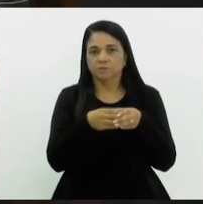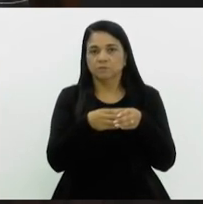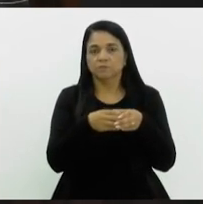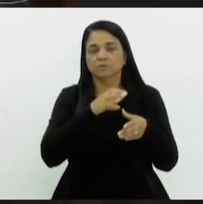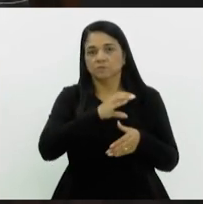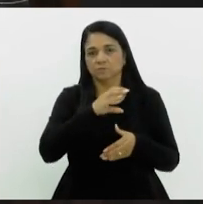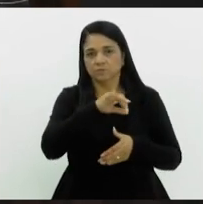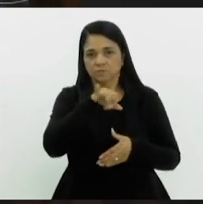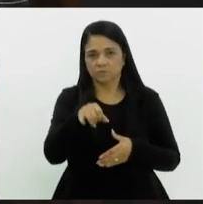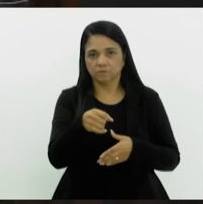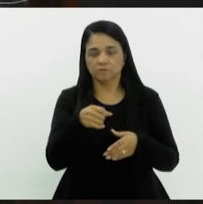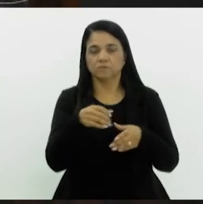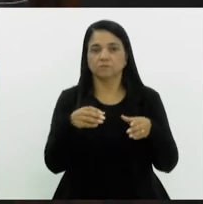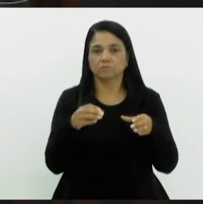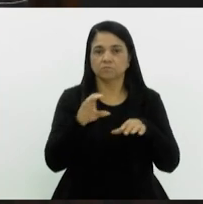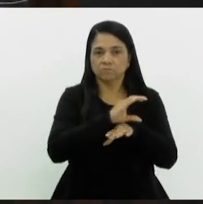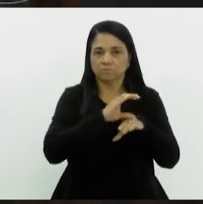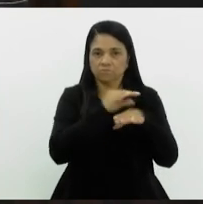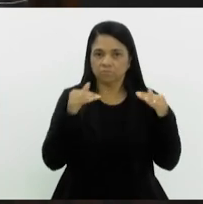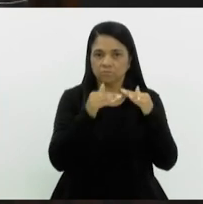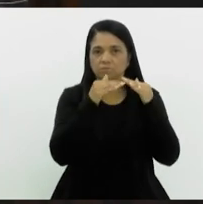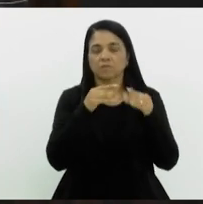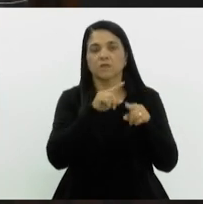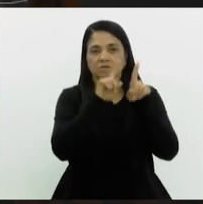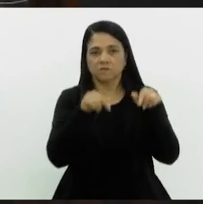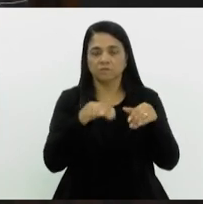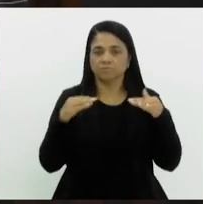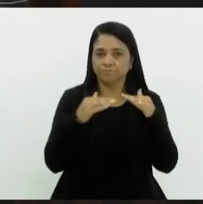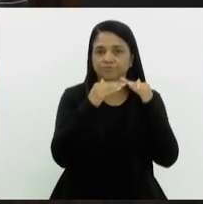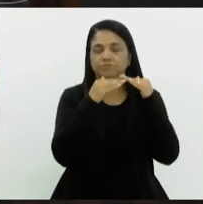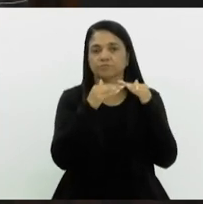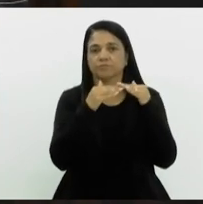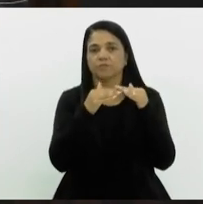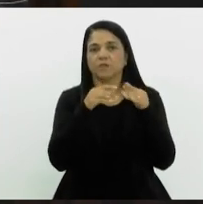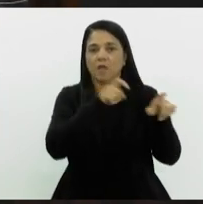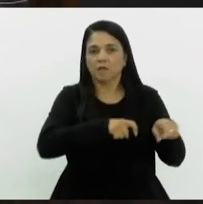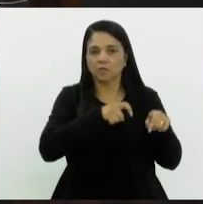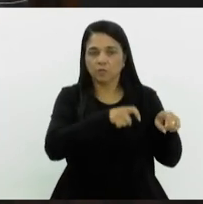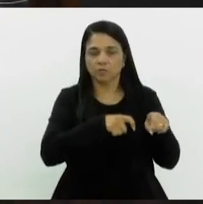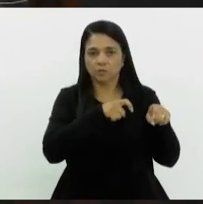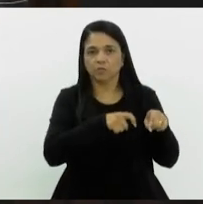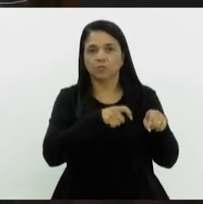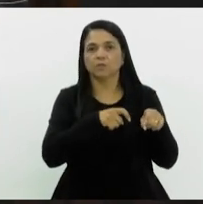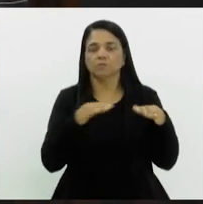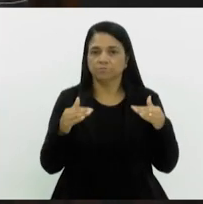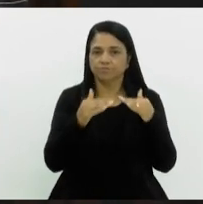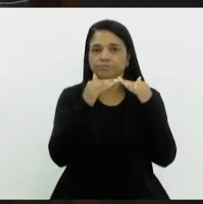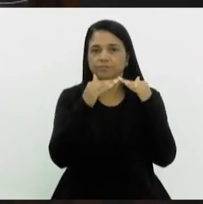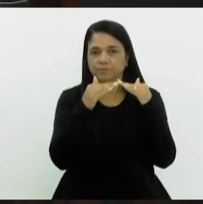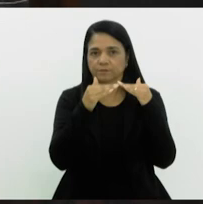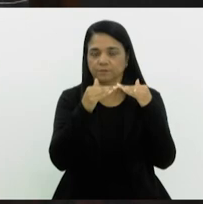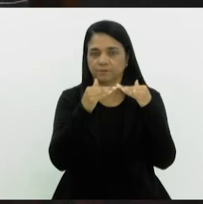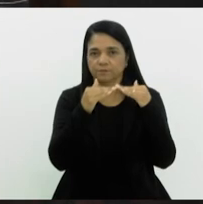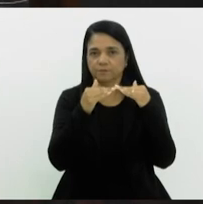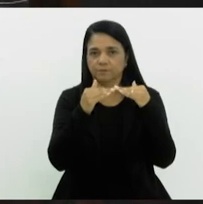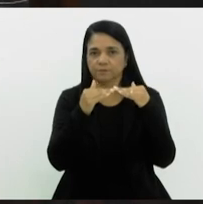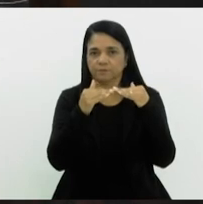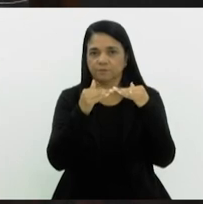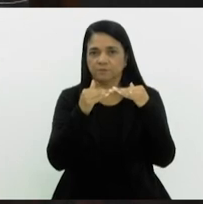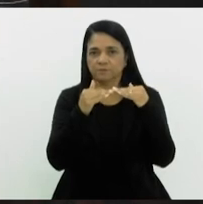de Constituição e Justiça, pela constitucionalidade, servidores públicos favorável, de Agricultura favorável,